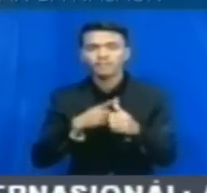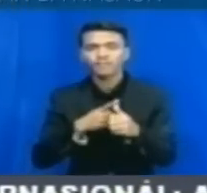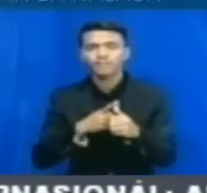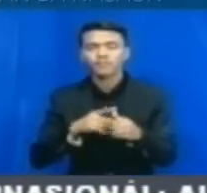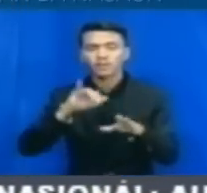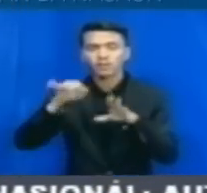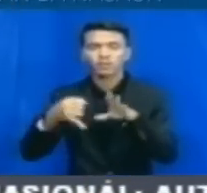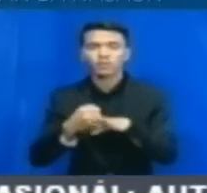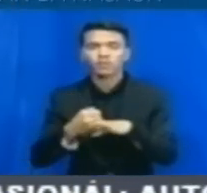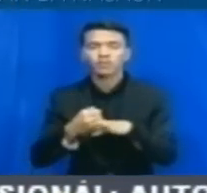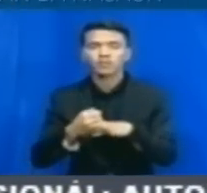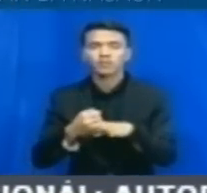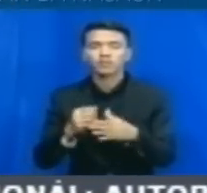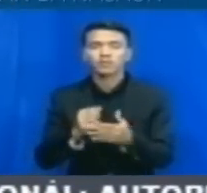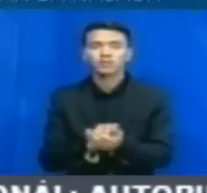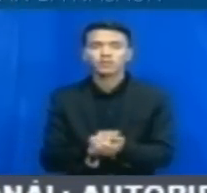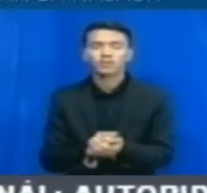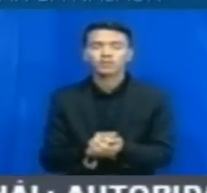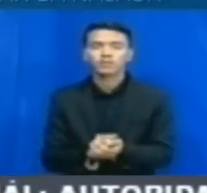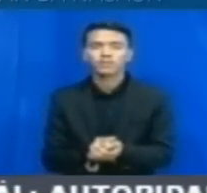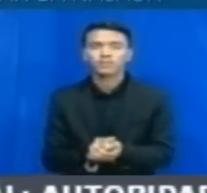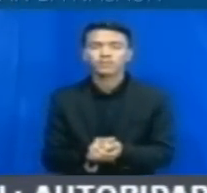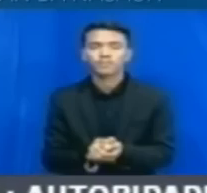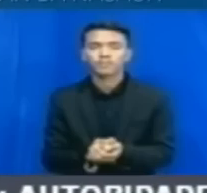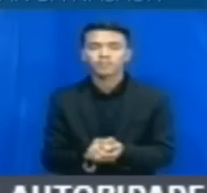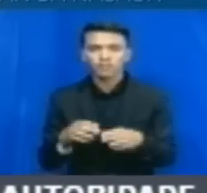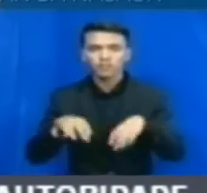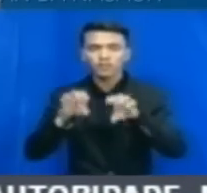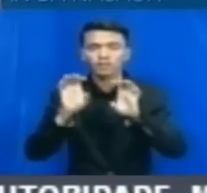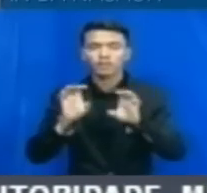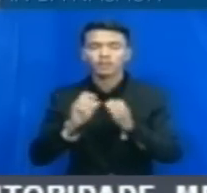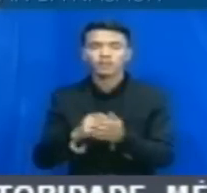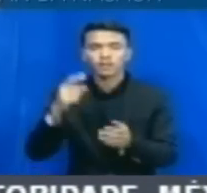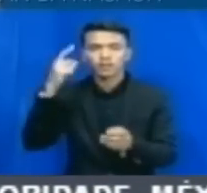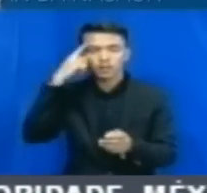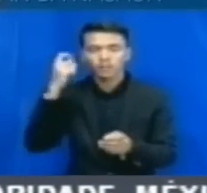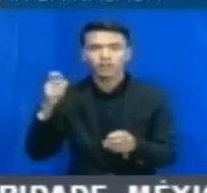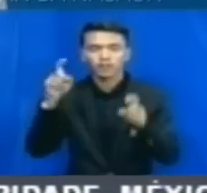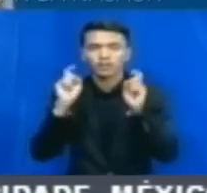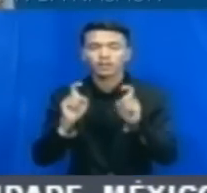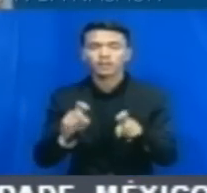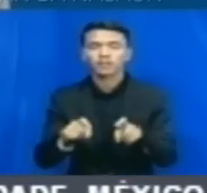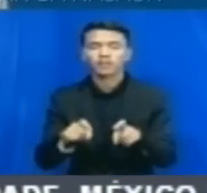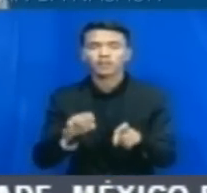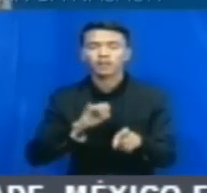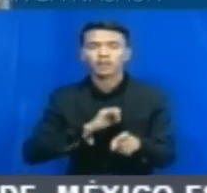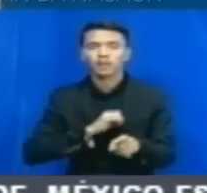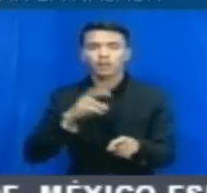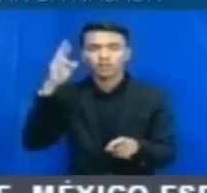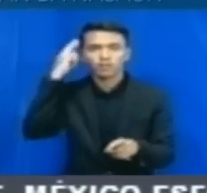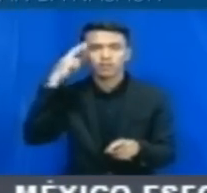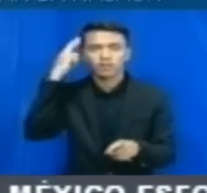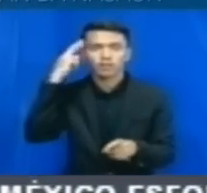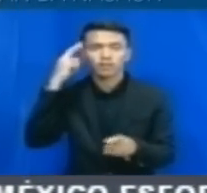envolvendo ia tráfico, ia tráfico na. Tamba nem bak precisa guni mai hau ne razão. Kare glei